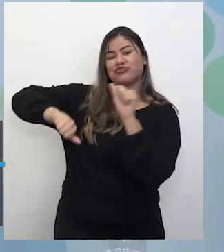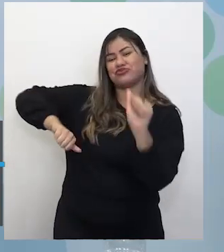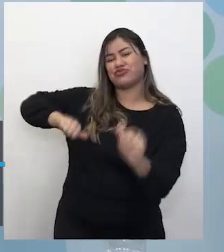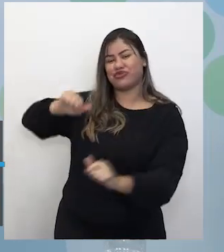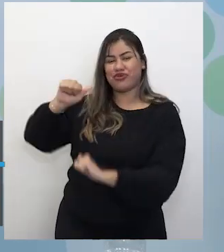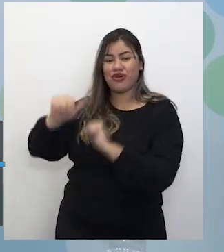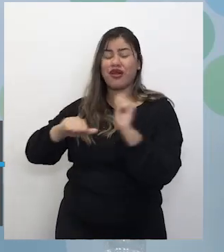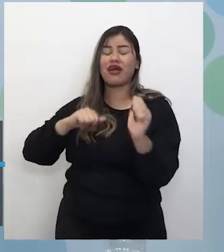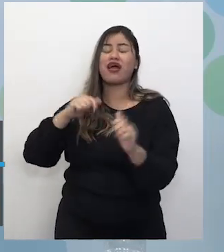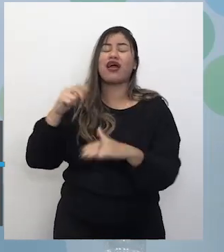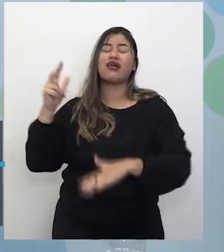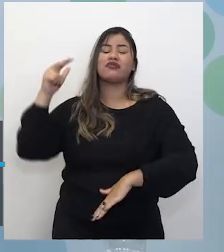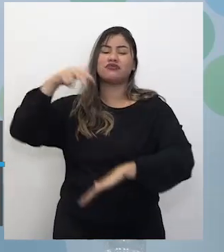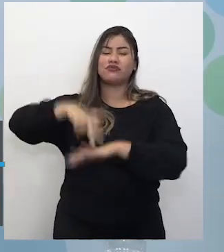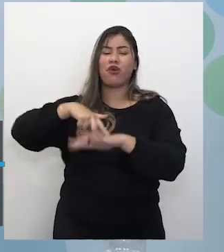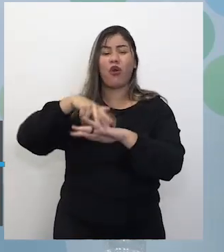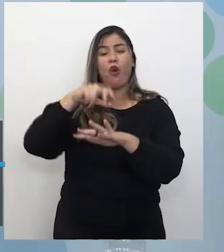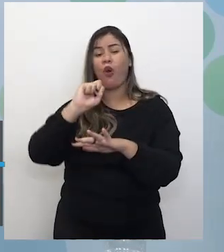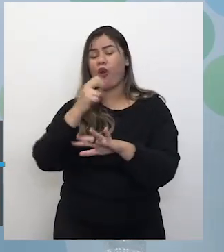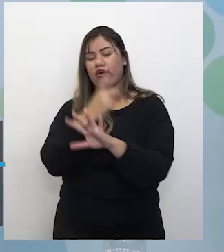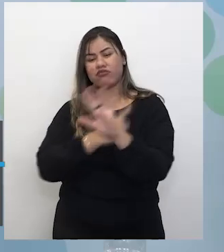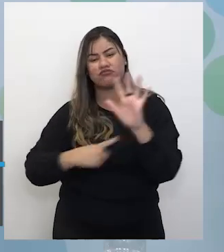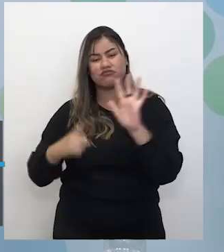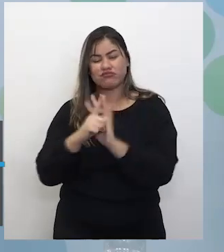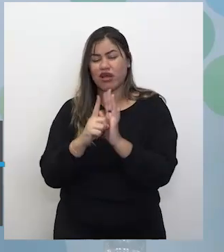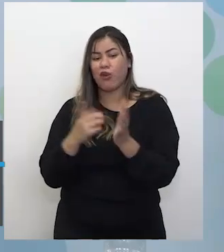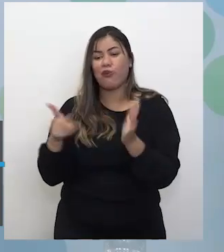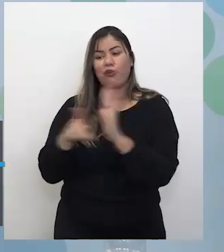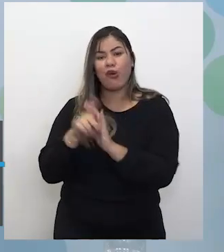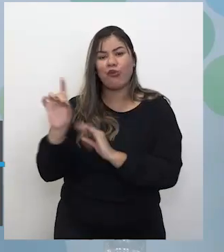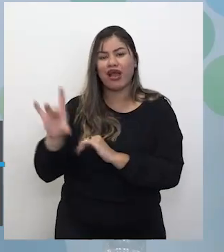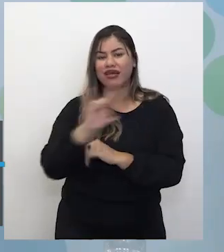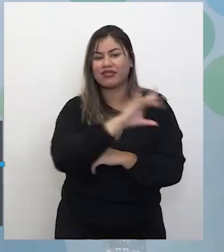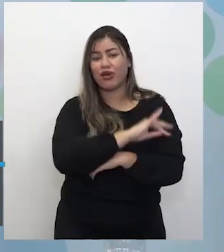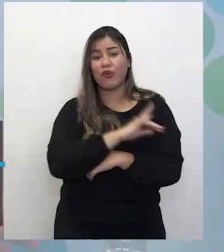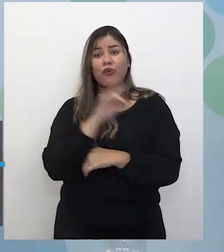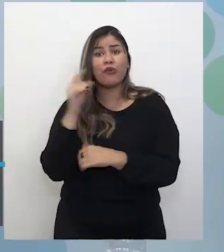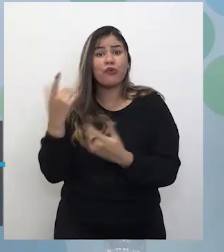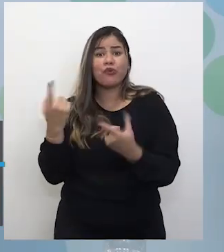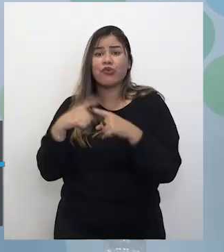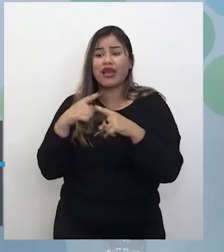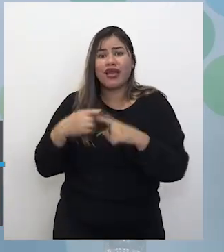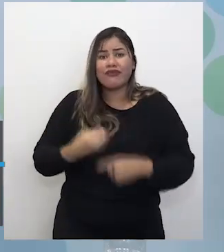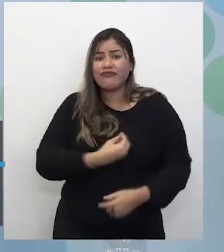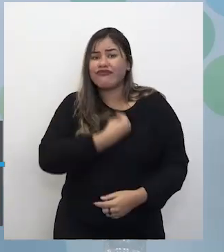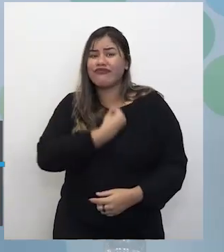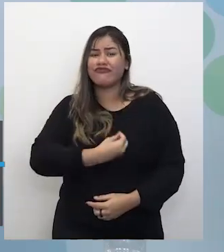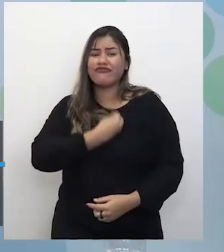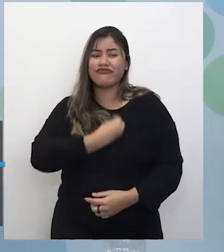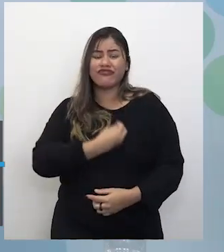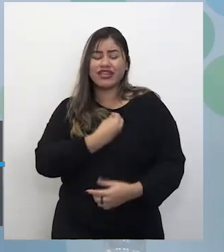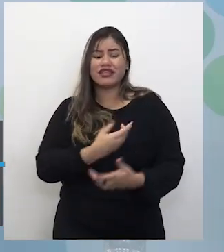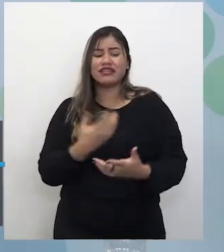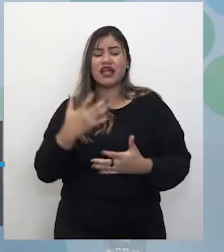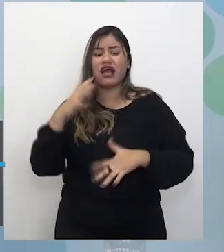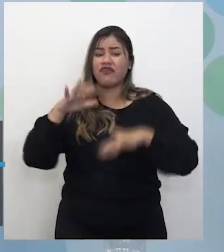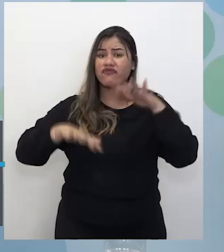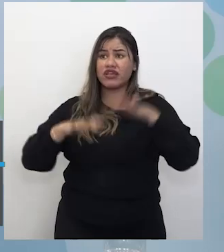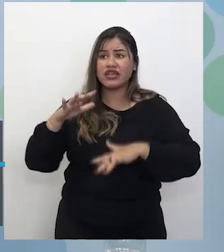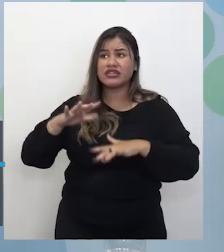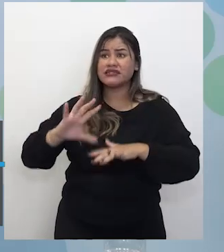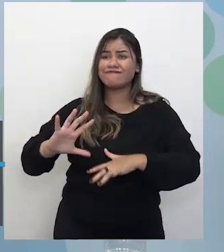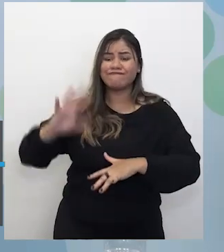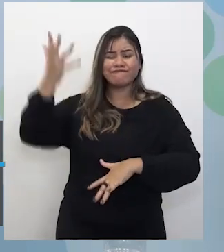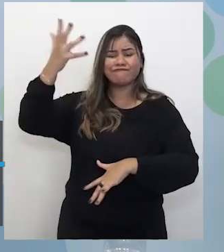de protagonismo do estudante, porque o estudante está na vida, está aí diante dessas contradições, as contradições materiais,